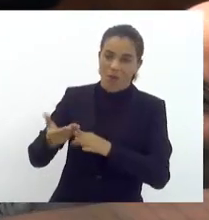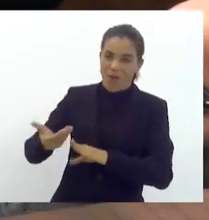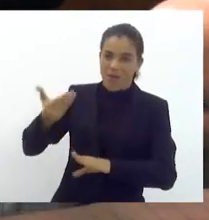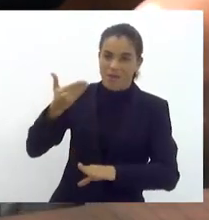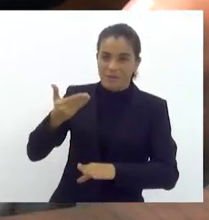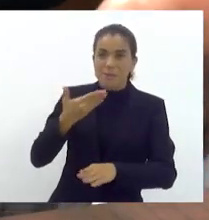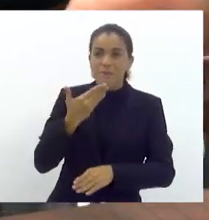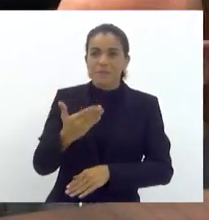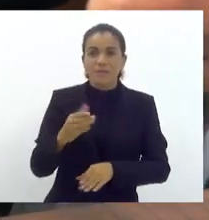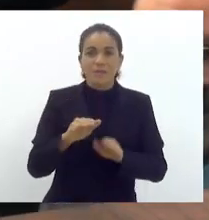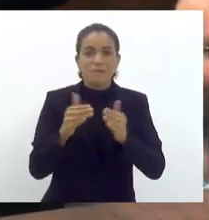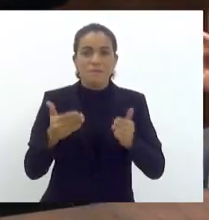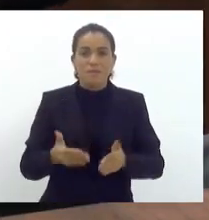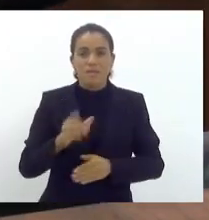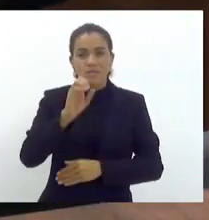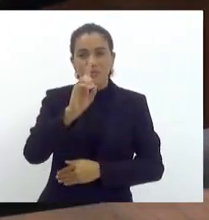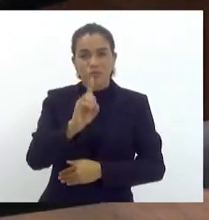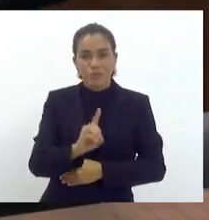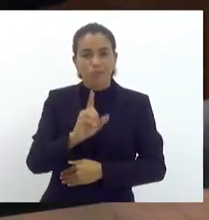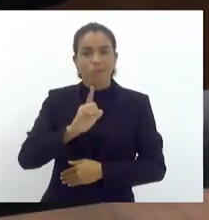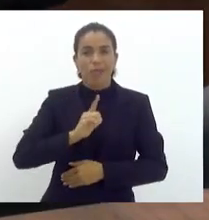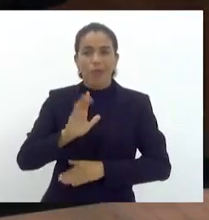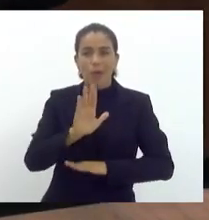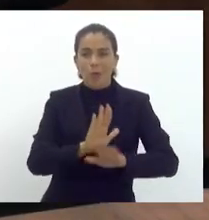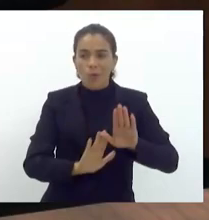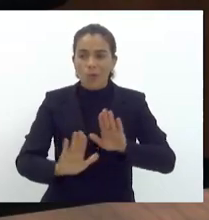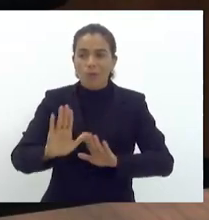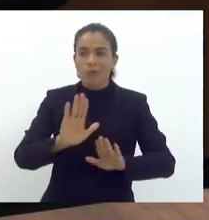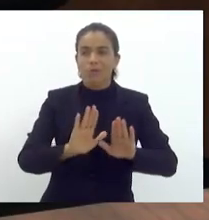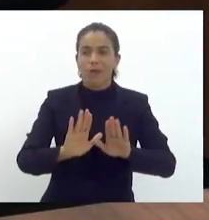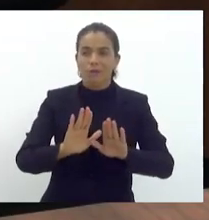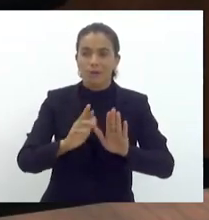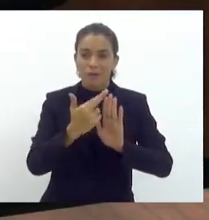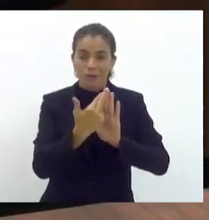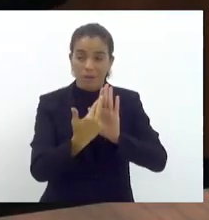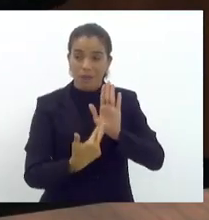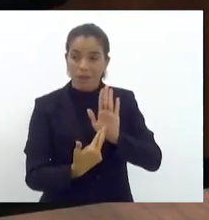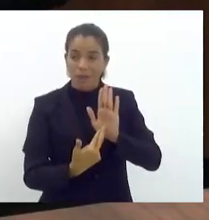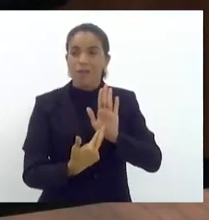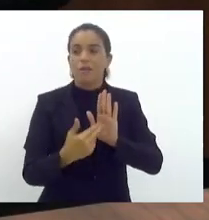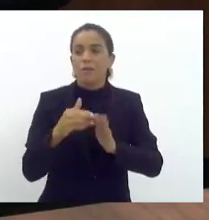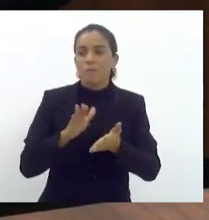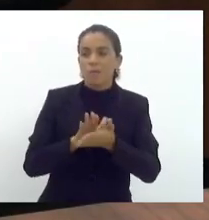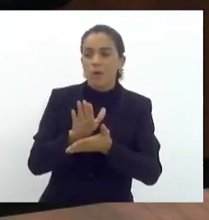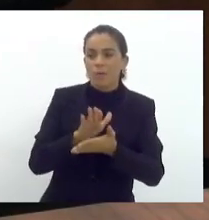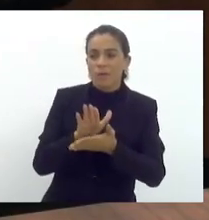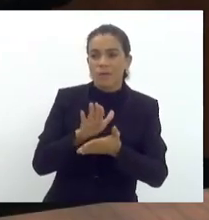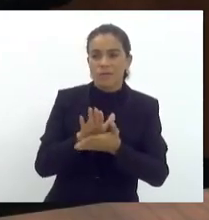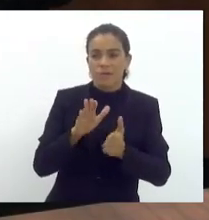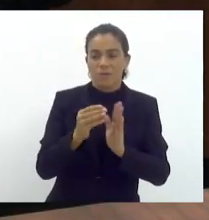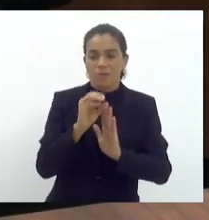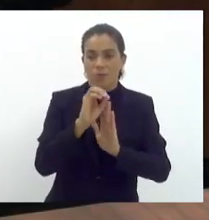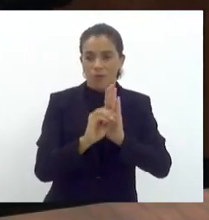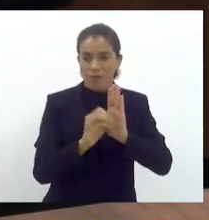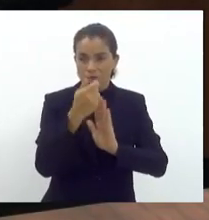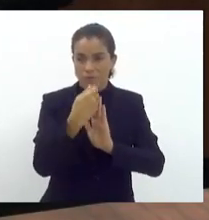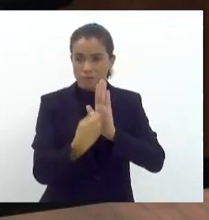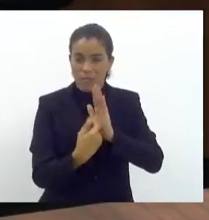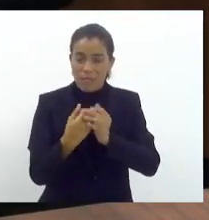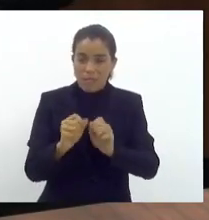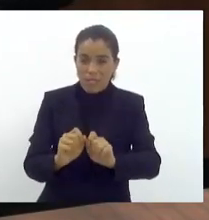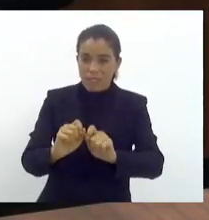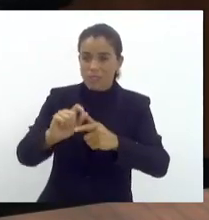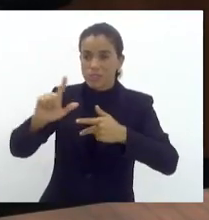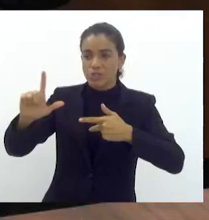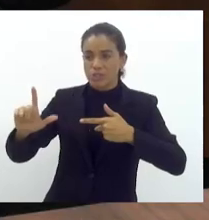diretora que que tenham devido Cuidado que na relatoria da publicação na mensagem se destaque